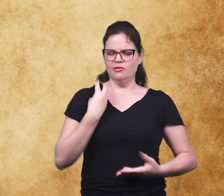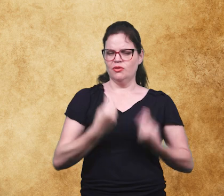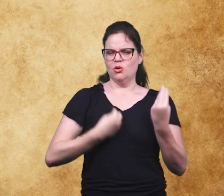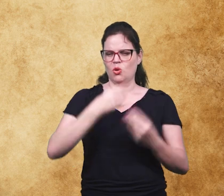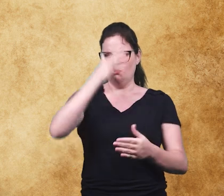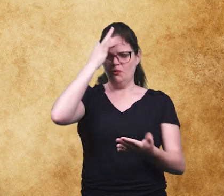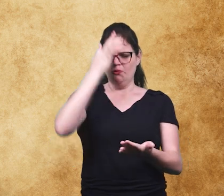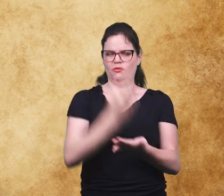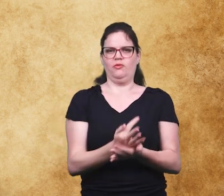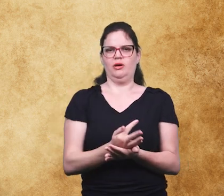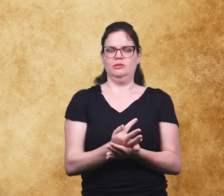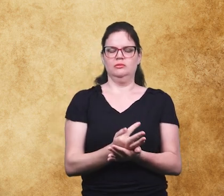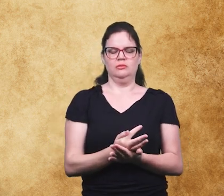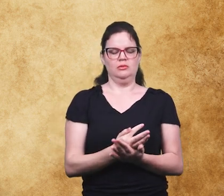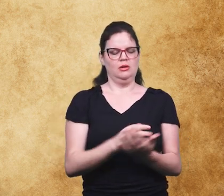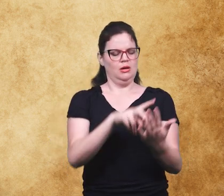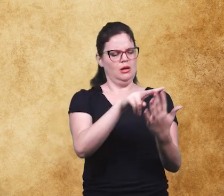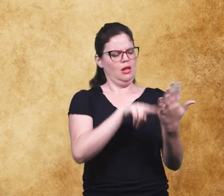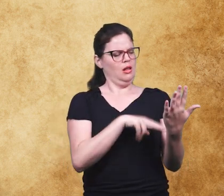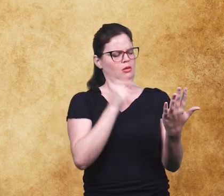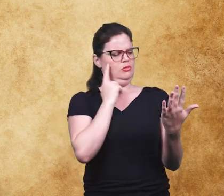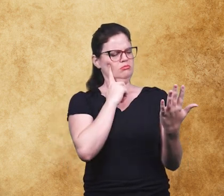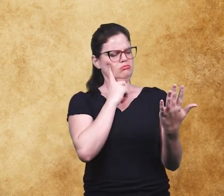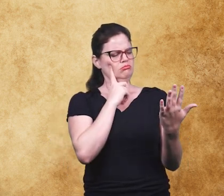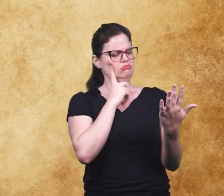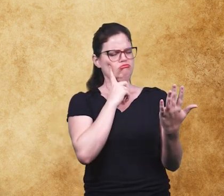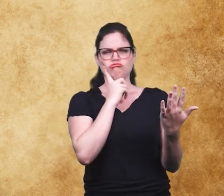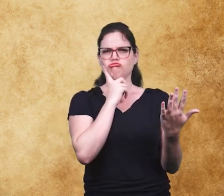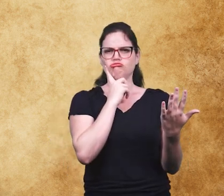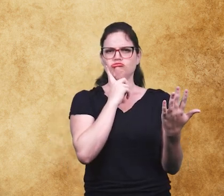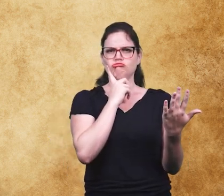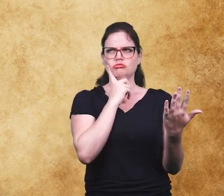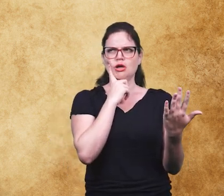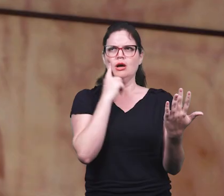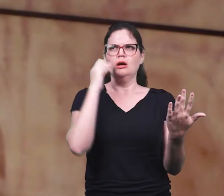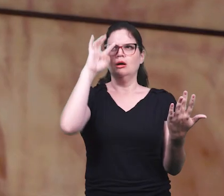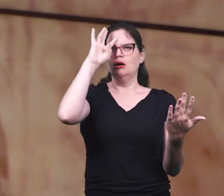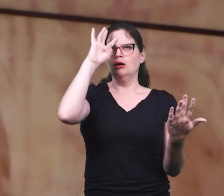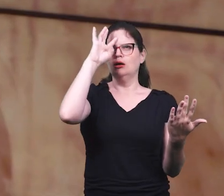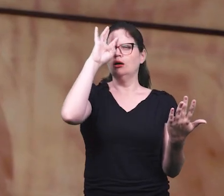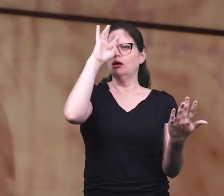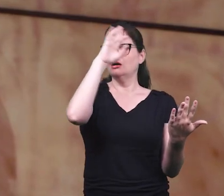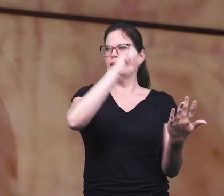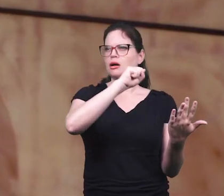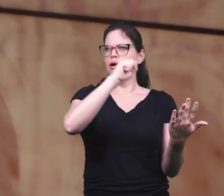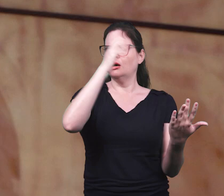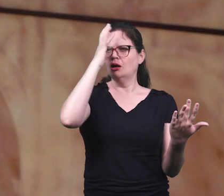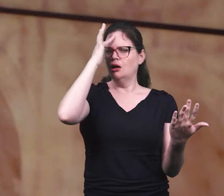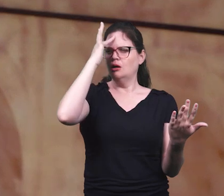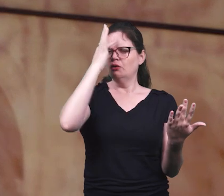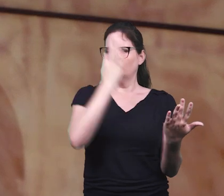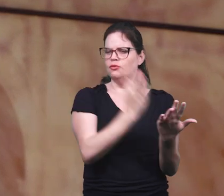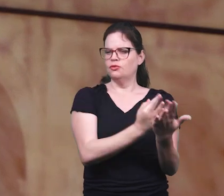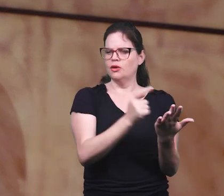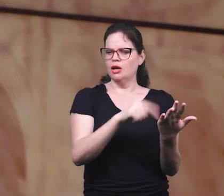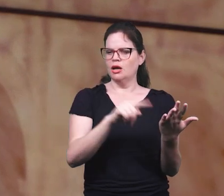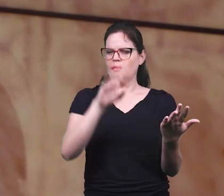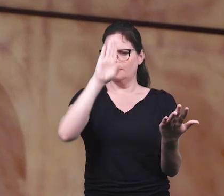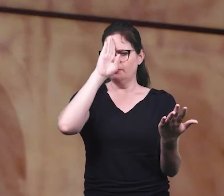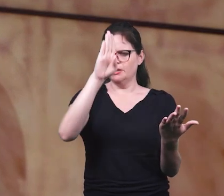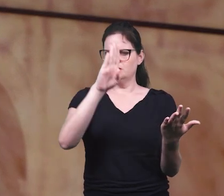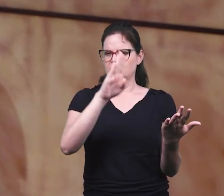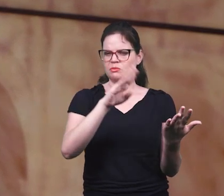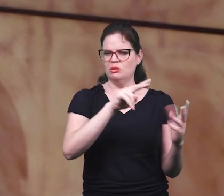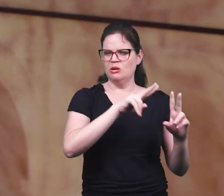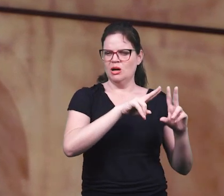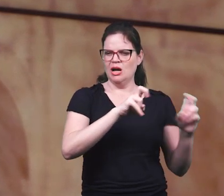fé. Lutero começou a compreender que a questão da fé era algo principal.